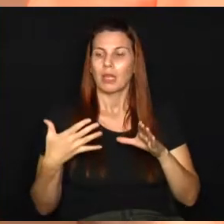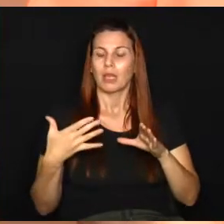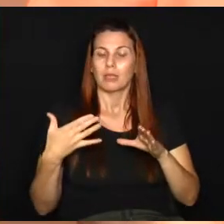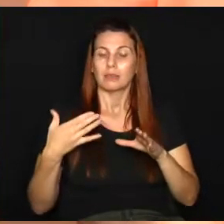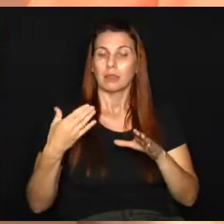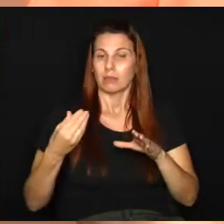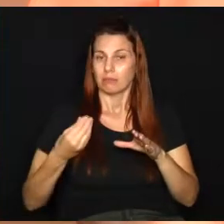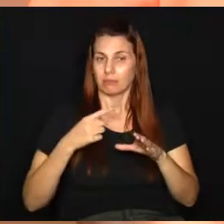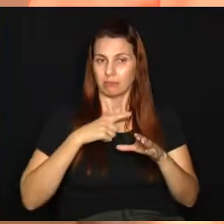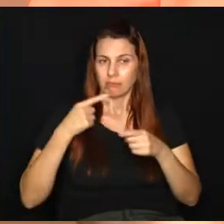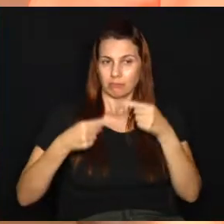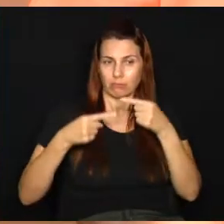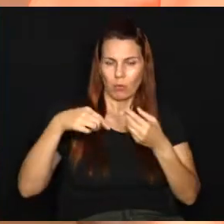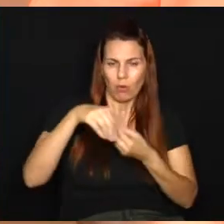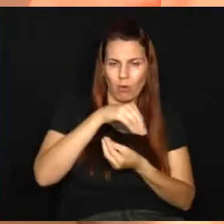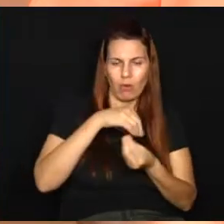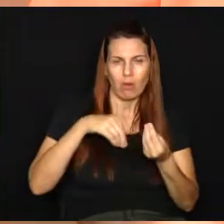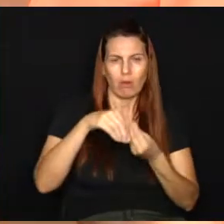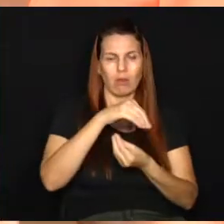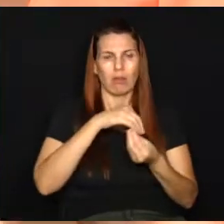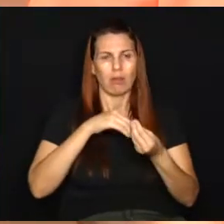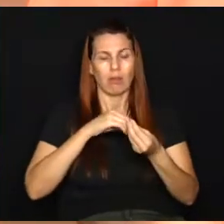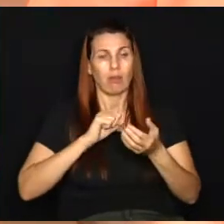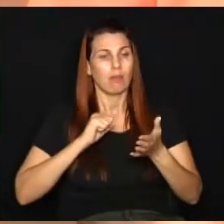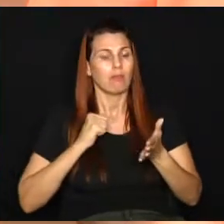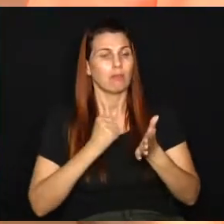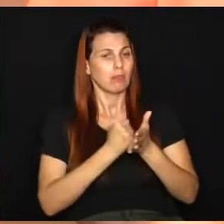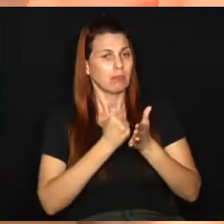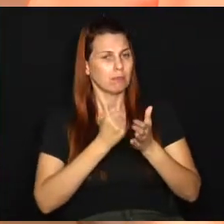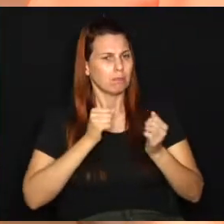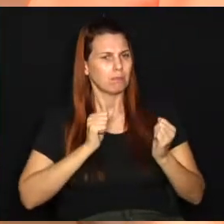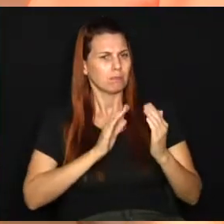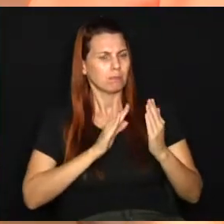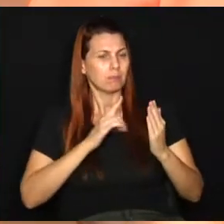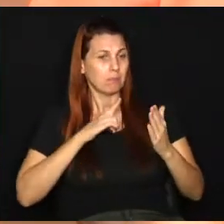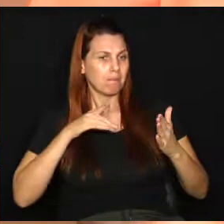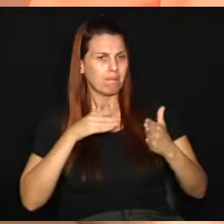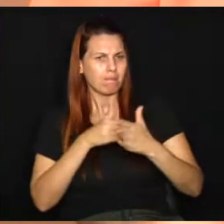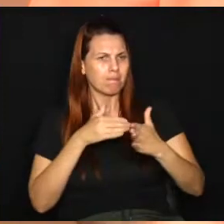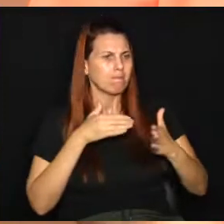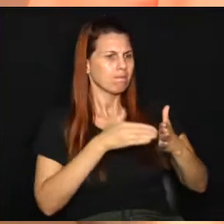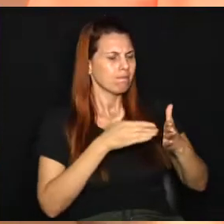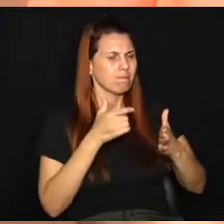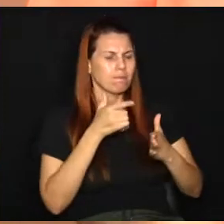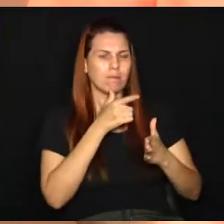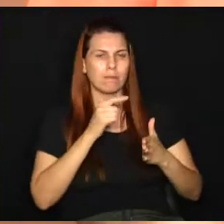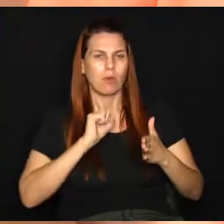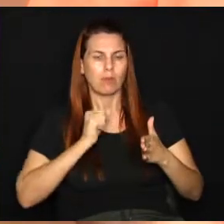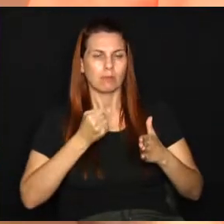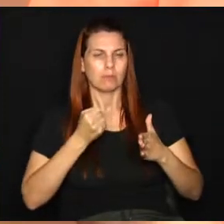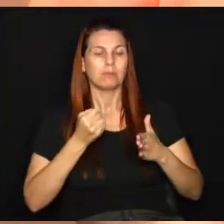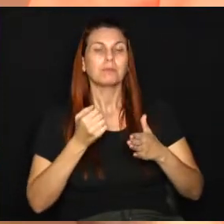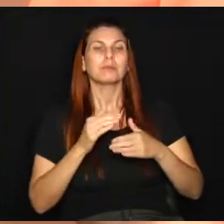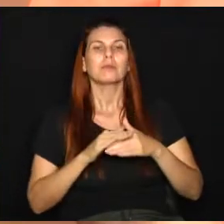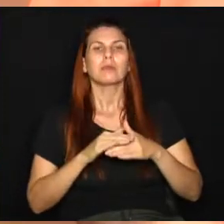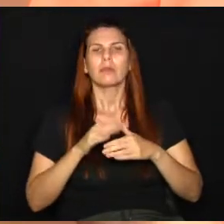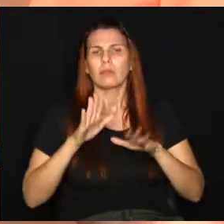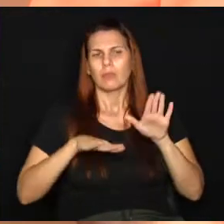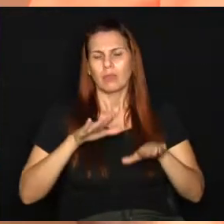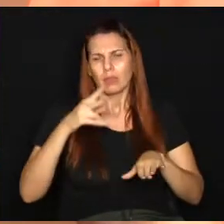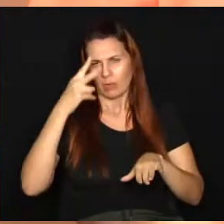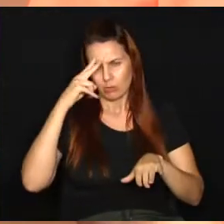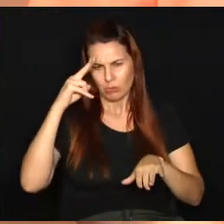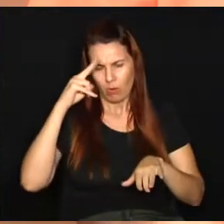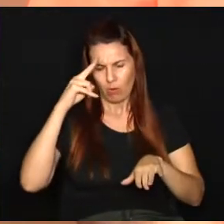política, muitas vezes enfrentando barreiras, né? Então, a gente sabe que muitas vezes a história que é narrada